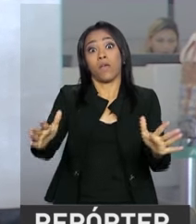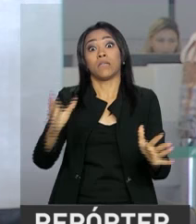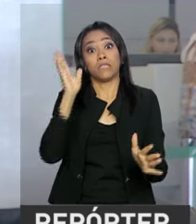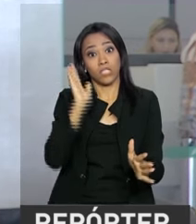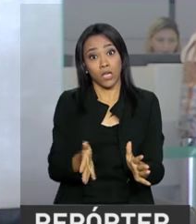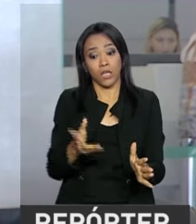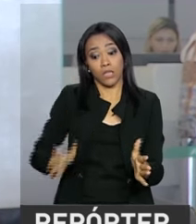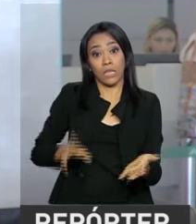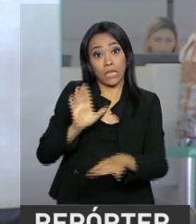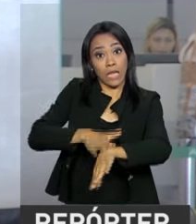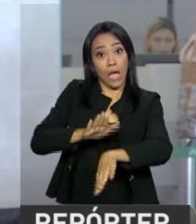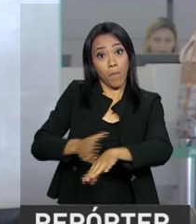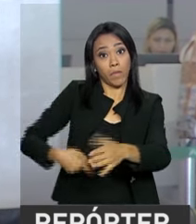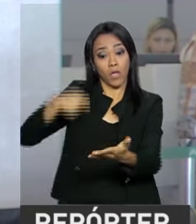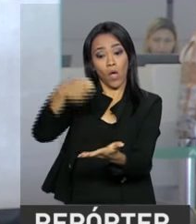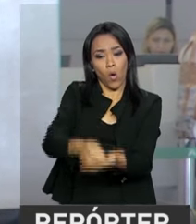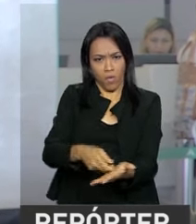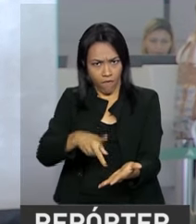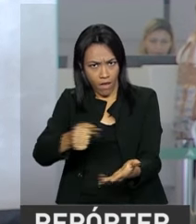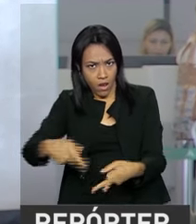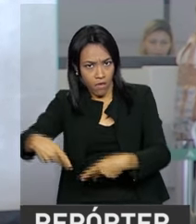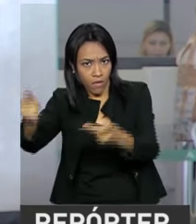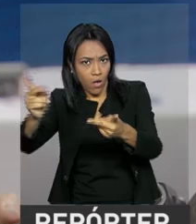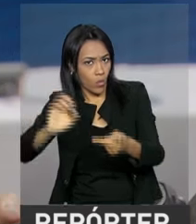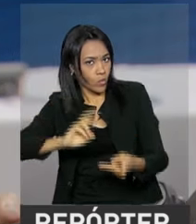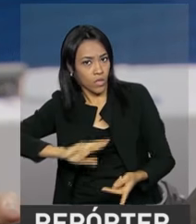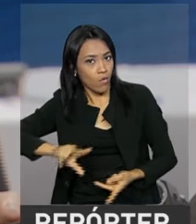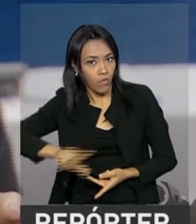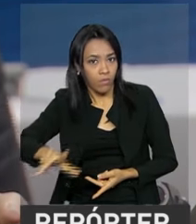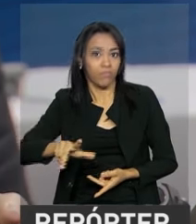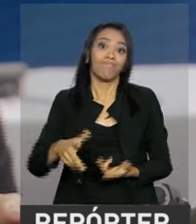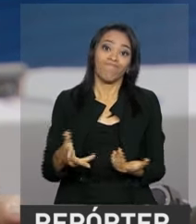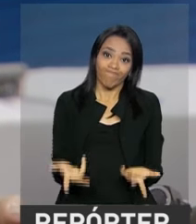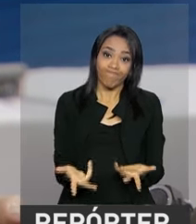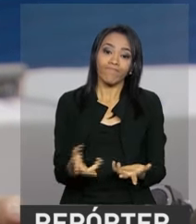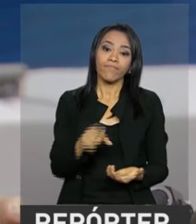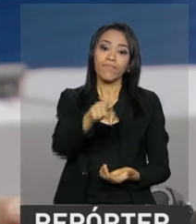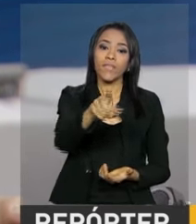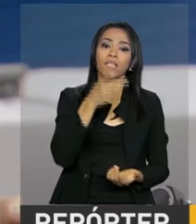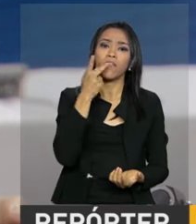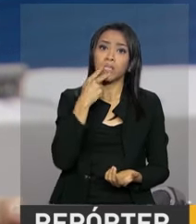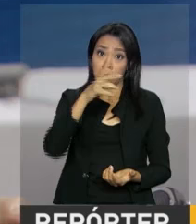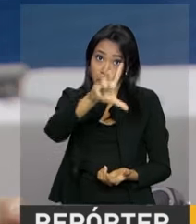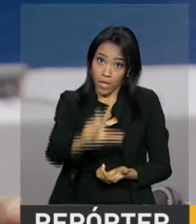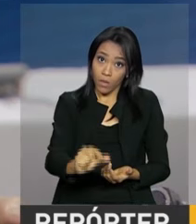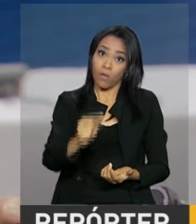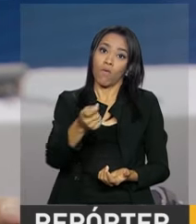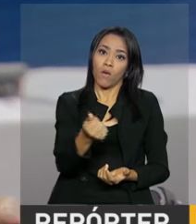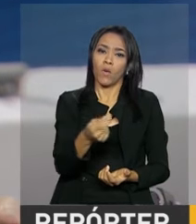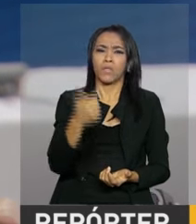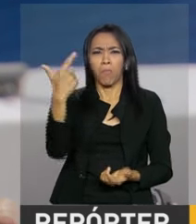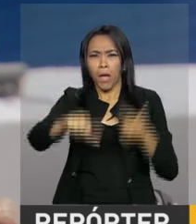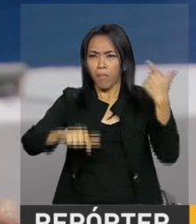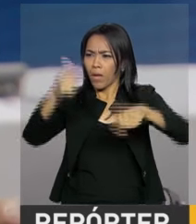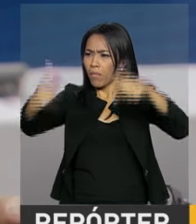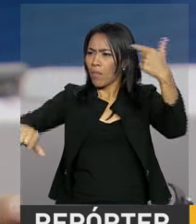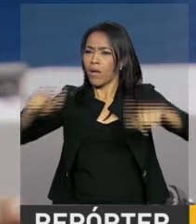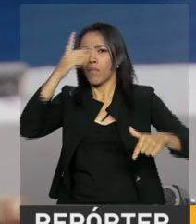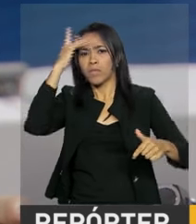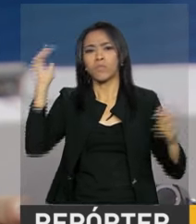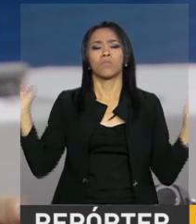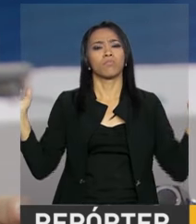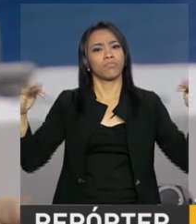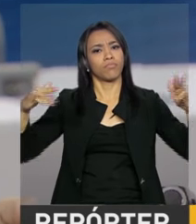da compra das passagens se vão ou não despachar as malas isso se traduzindo em melhores preços a gente acredita que mais e mais consumidores vão ser